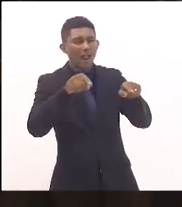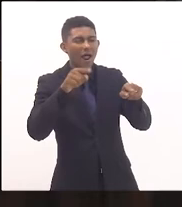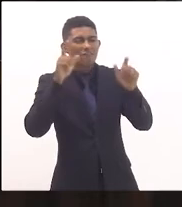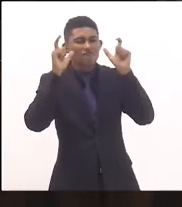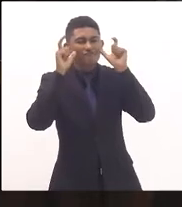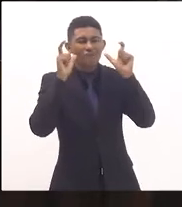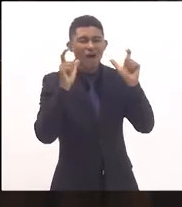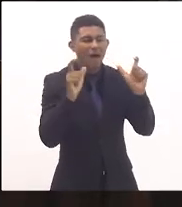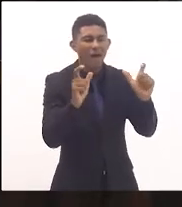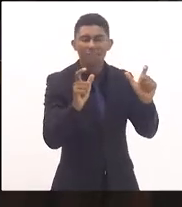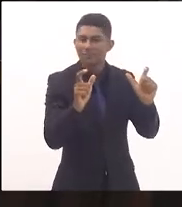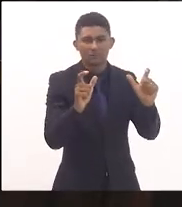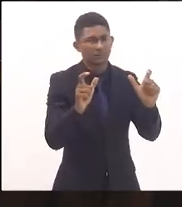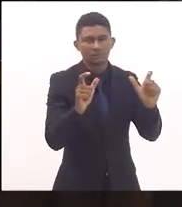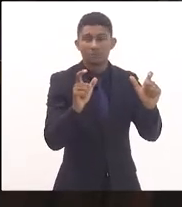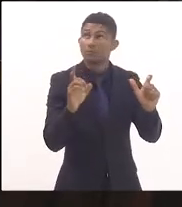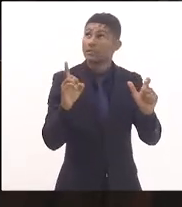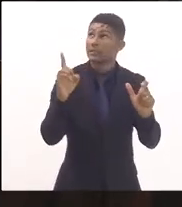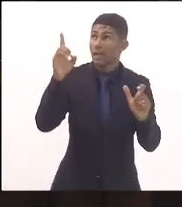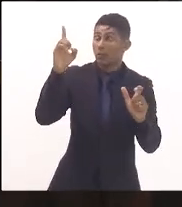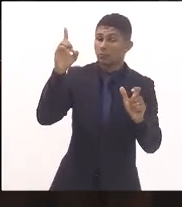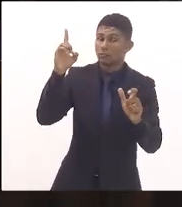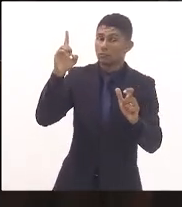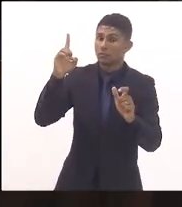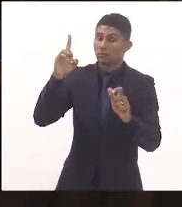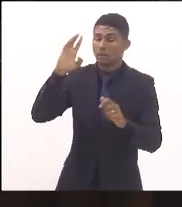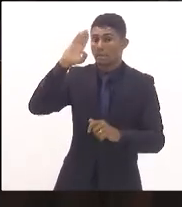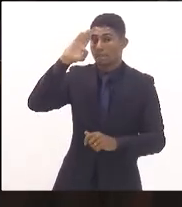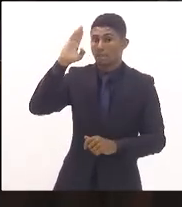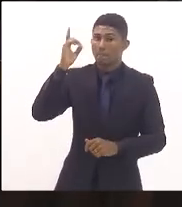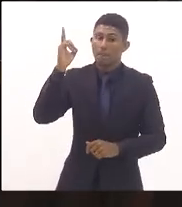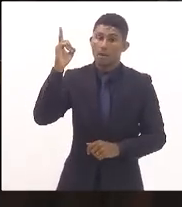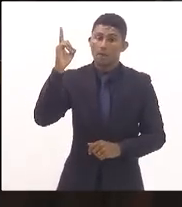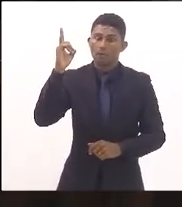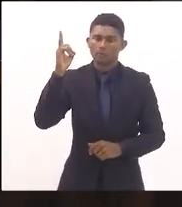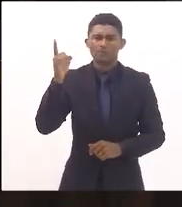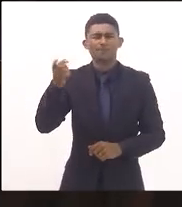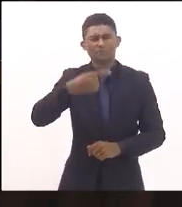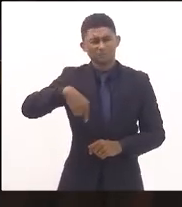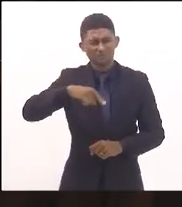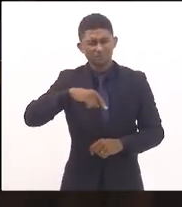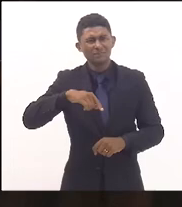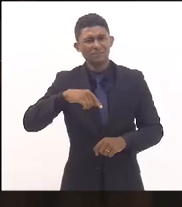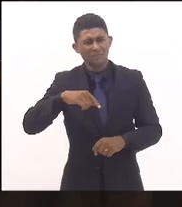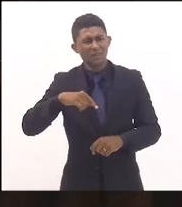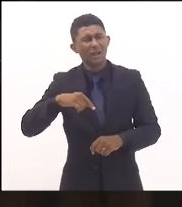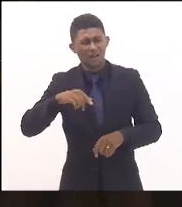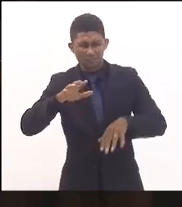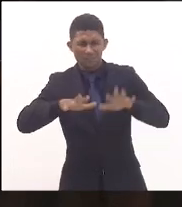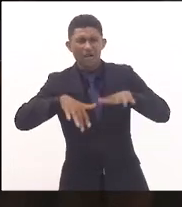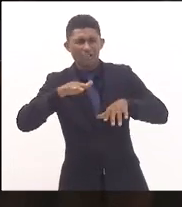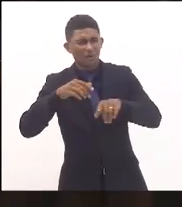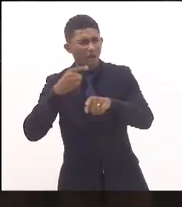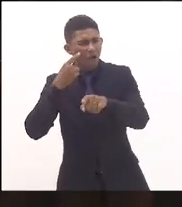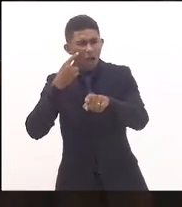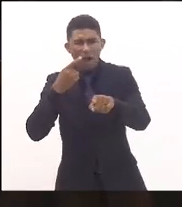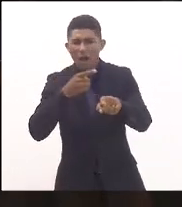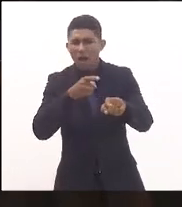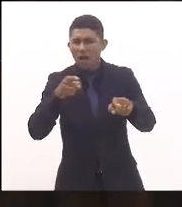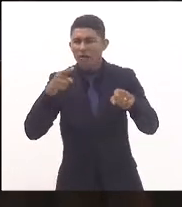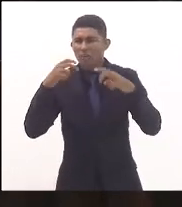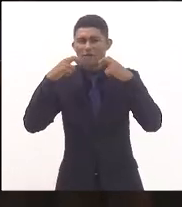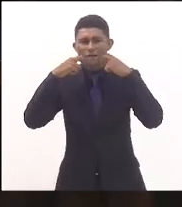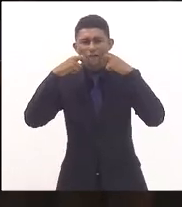temos passado constrangimento diversos e eu tenho dito no meus